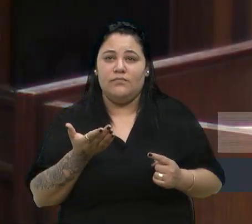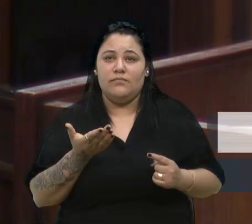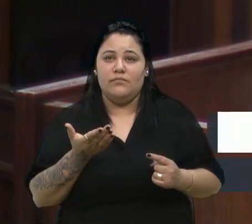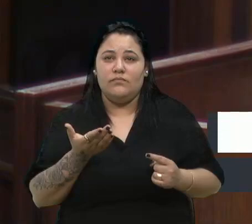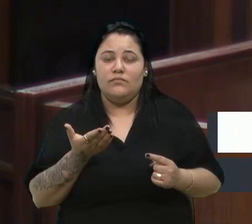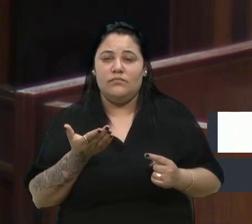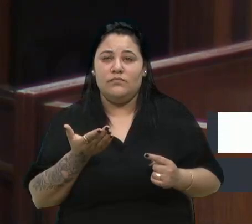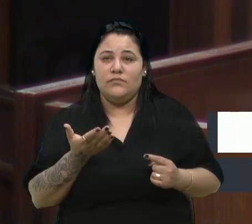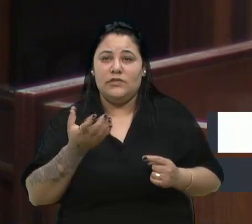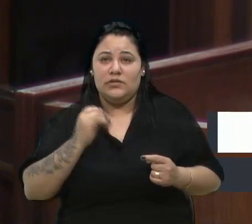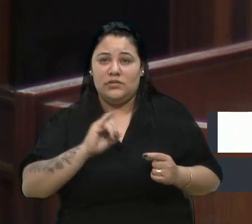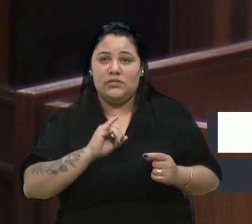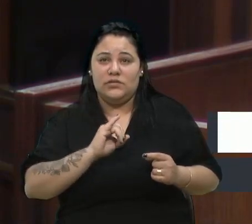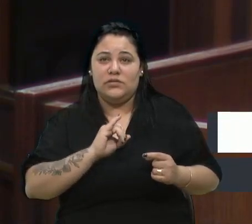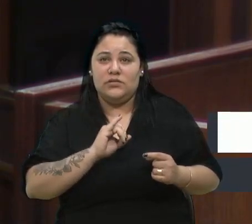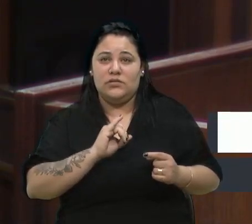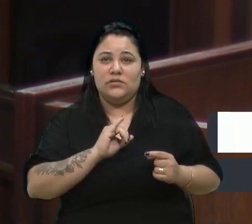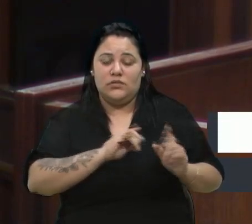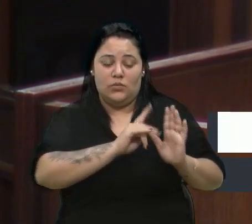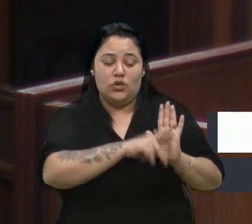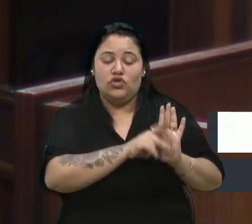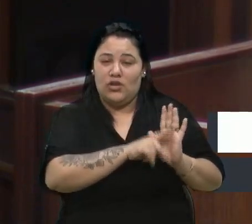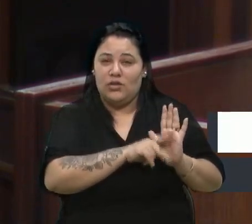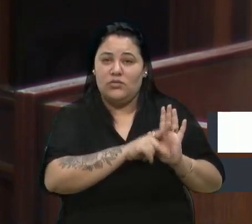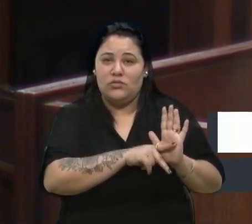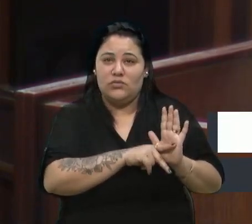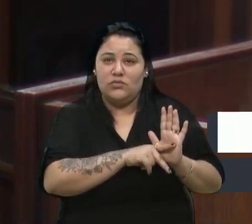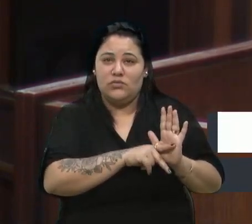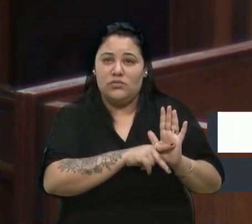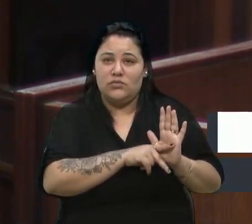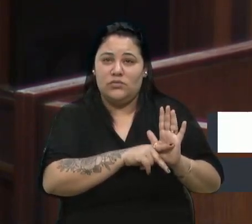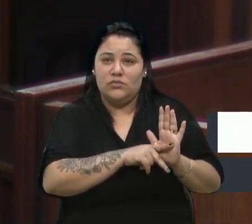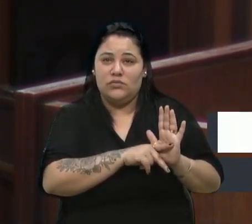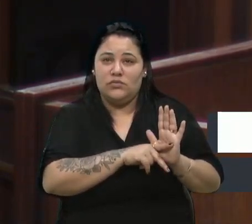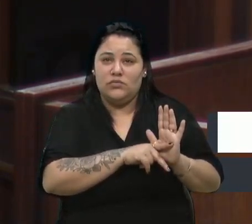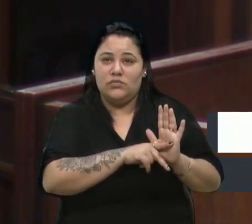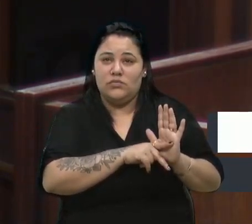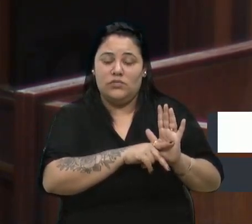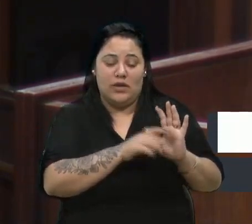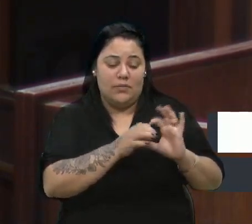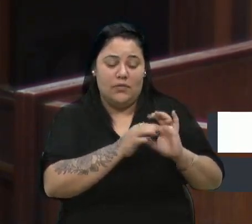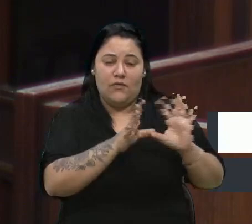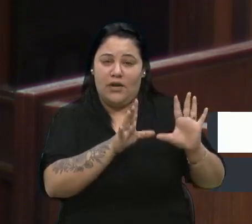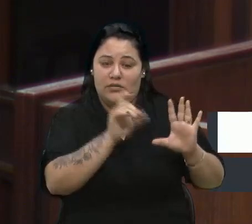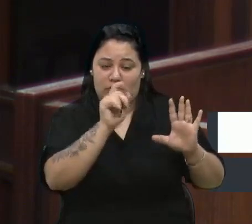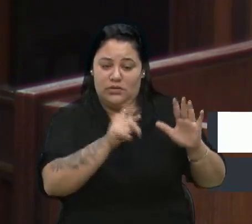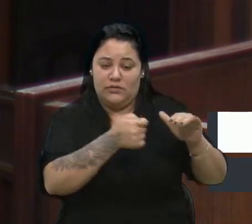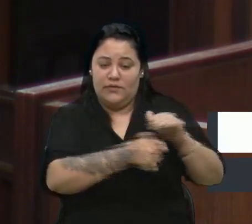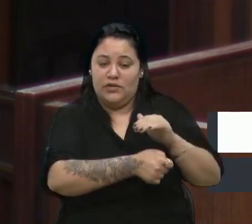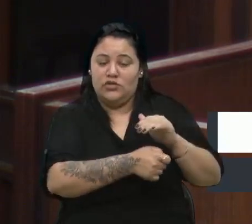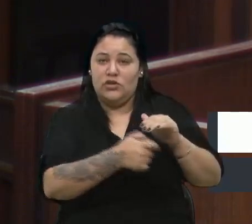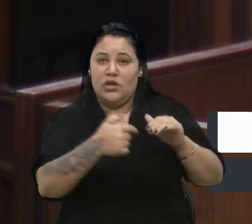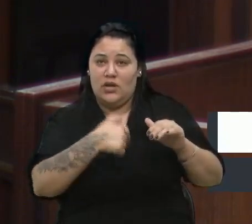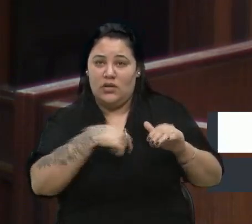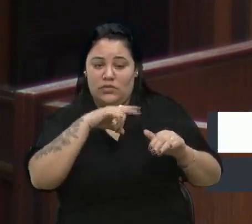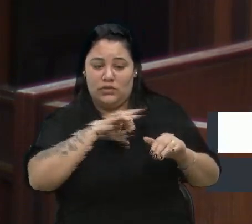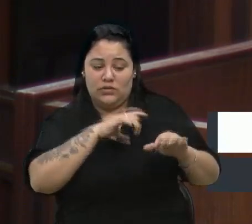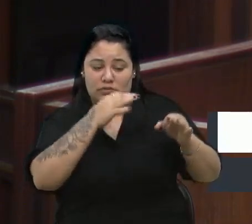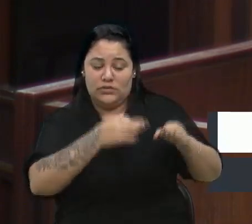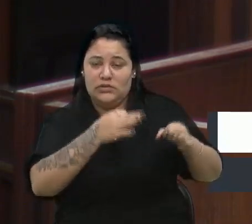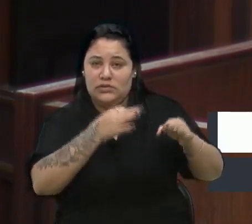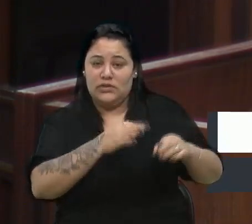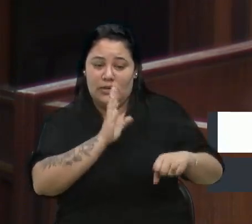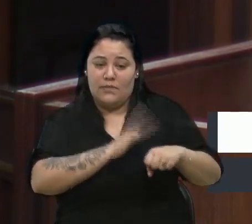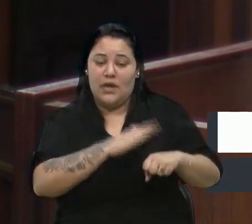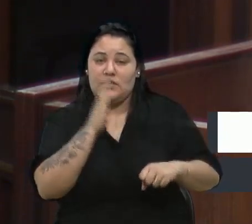se os projetos serão por parte do investidor, eu até tenho certeza que será um pouco mais